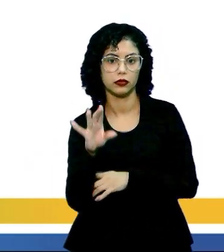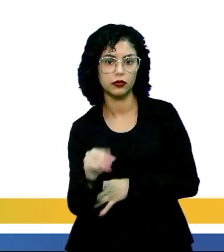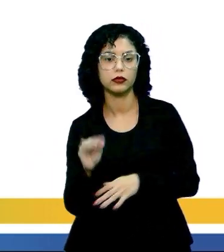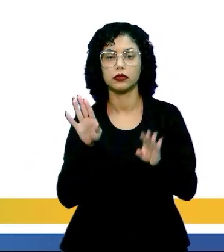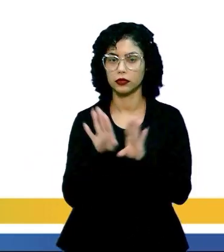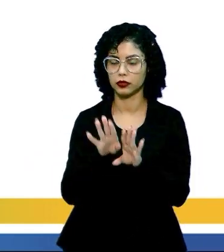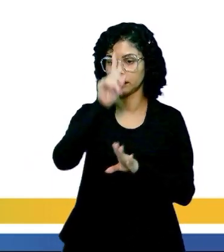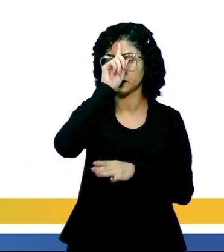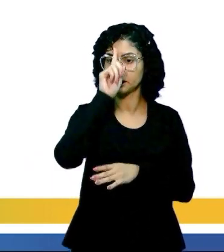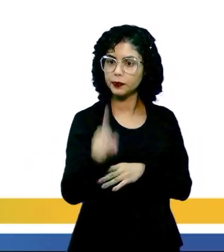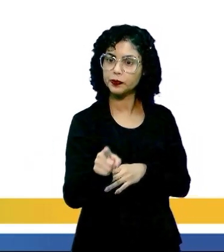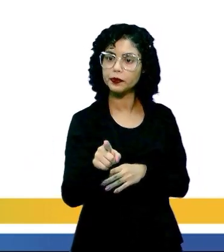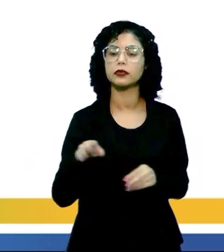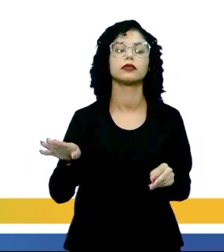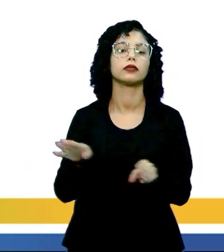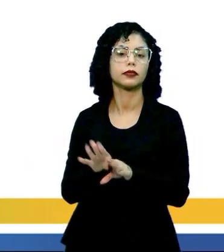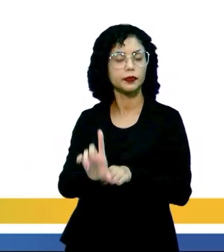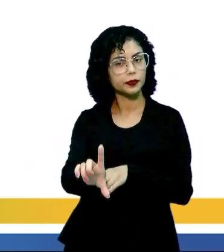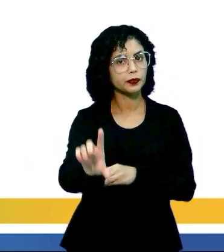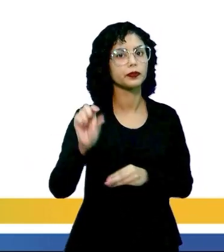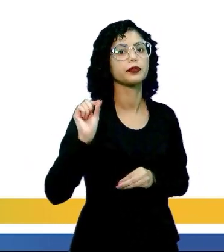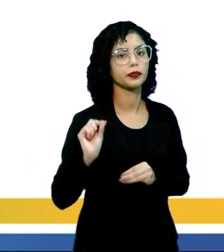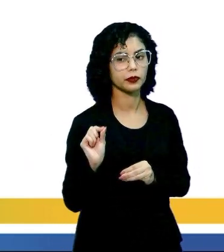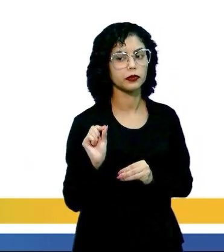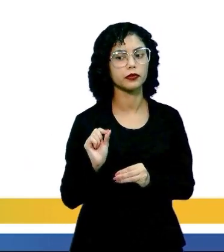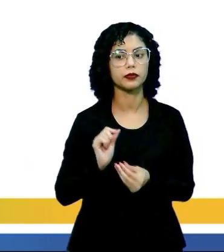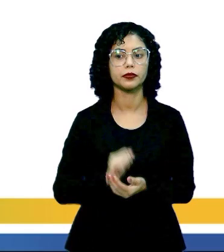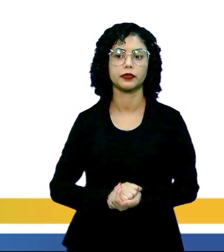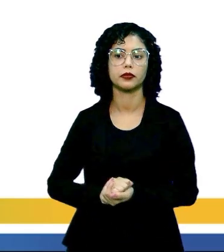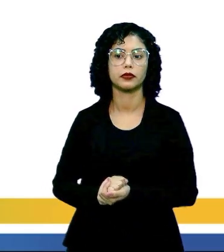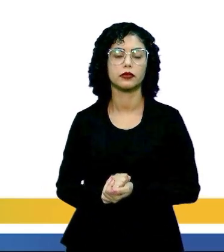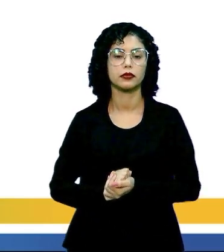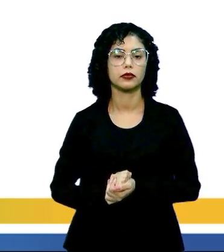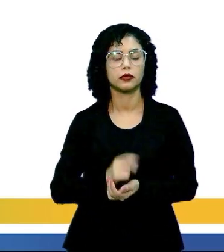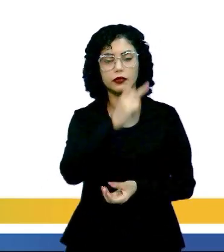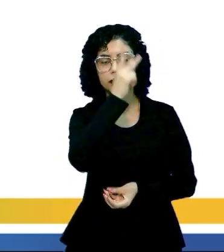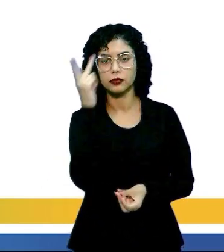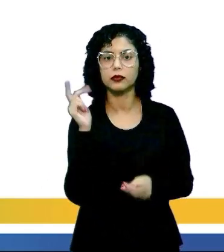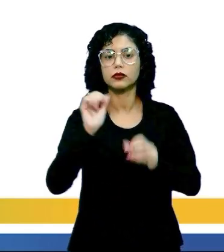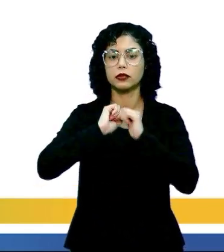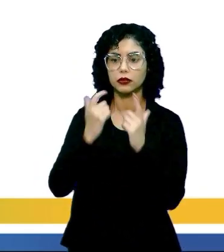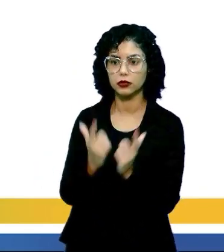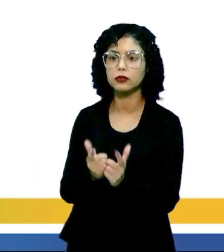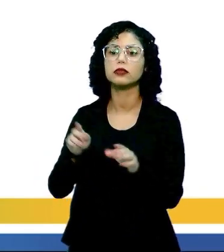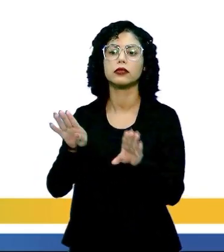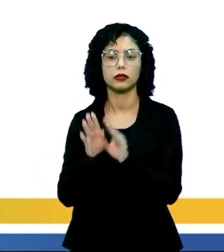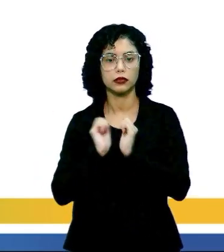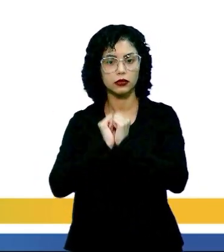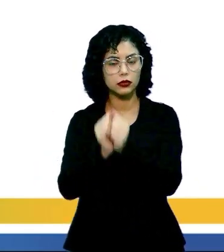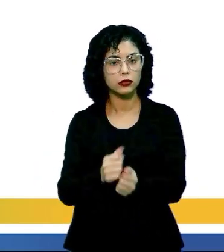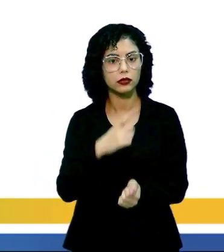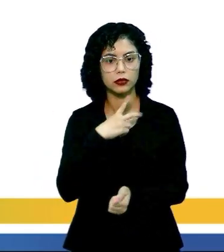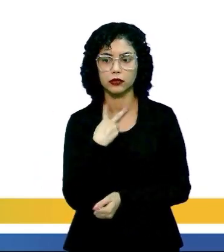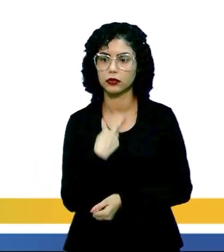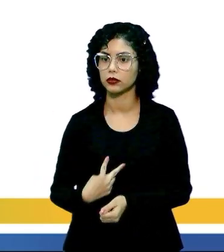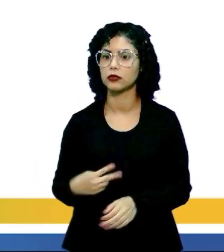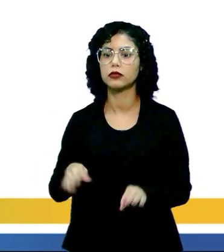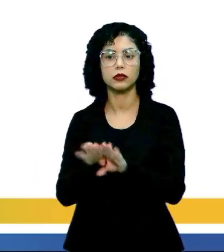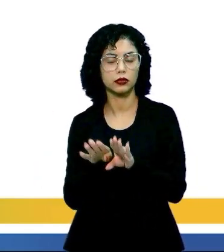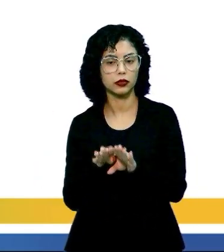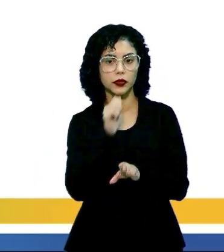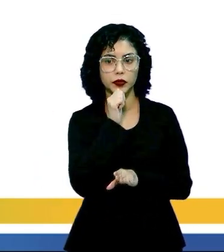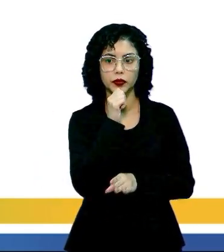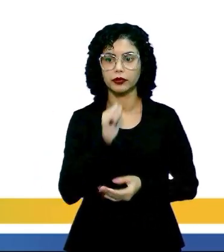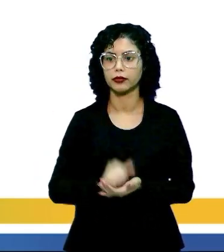e patrícios, né, que elegiam, né, certas assembleias para que tivessem os senadores, para